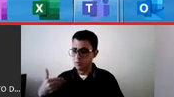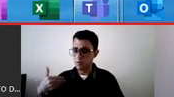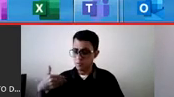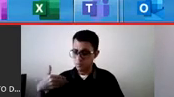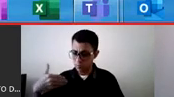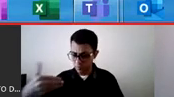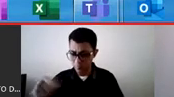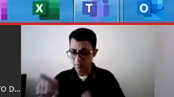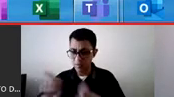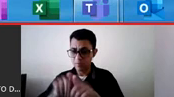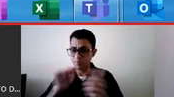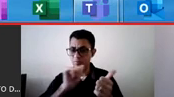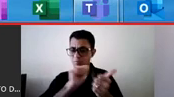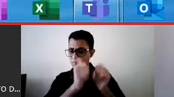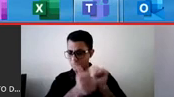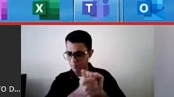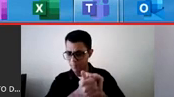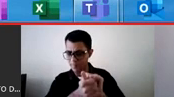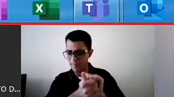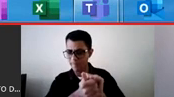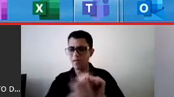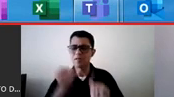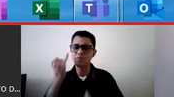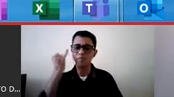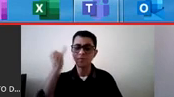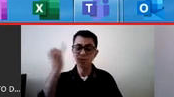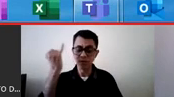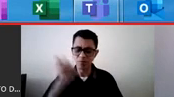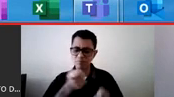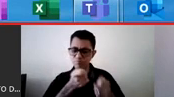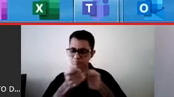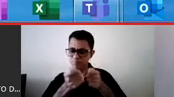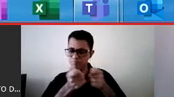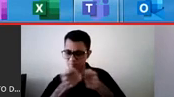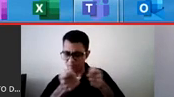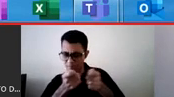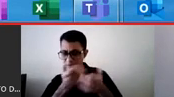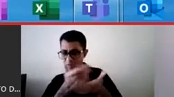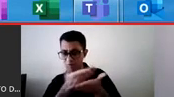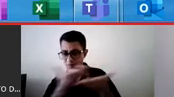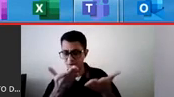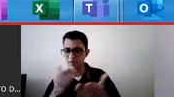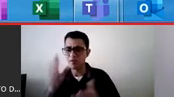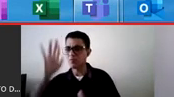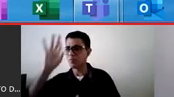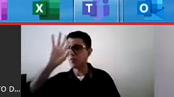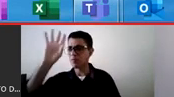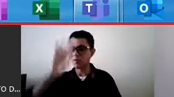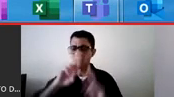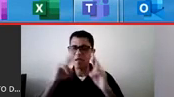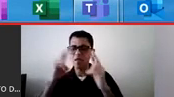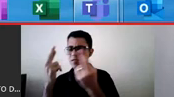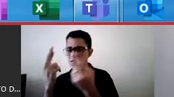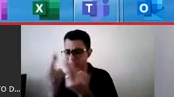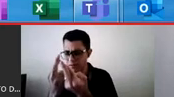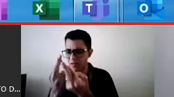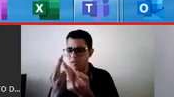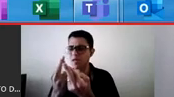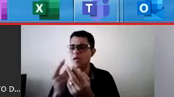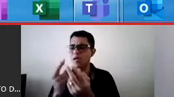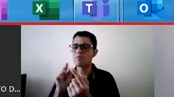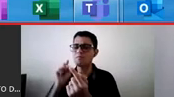essa readaptação, um ponto de equilíbrio é fundamental na meditação, na religião, um ponto